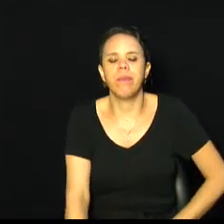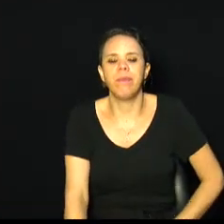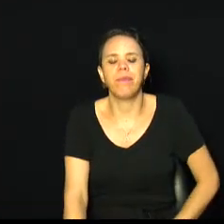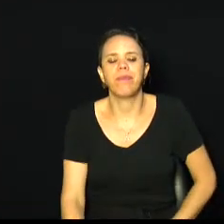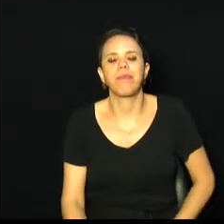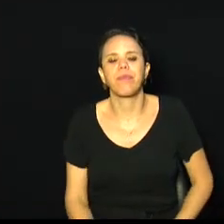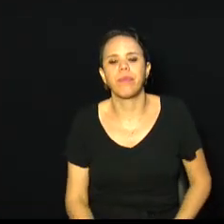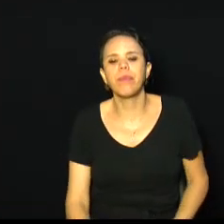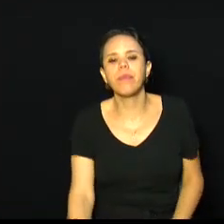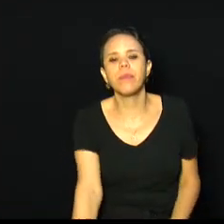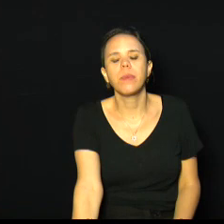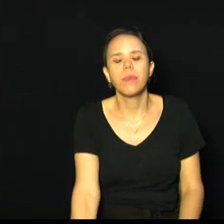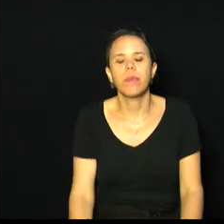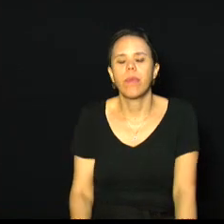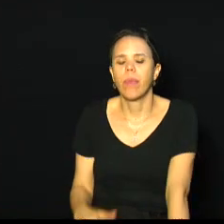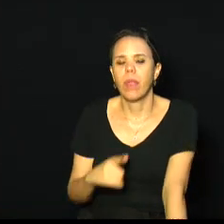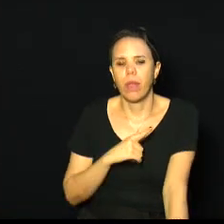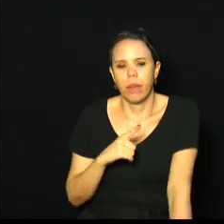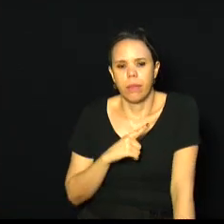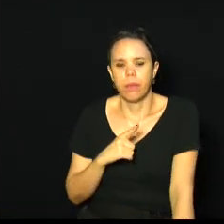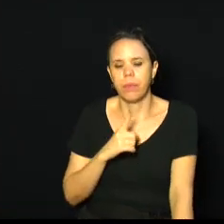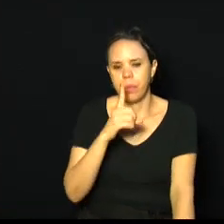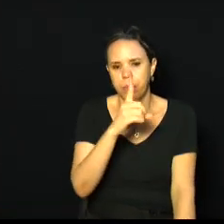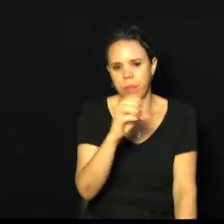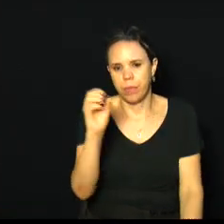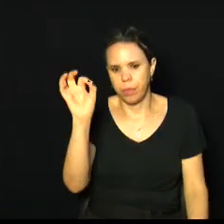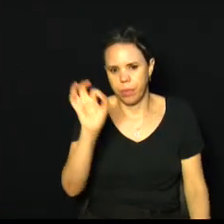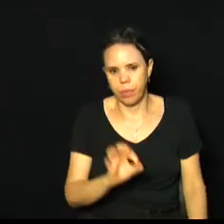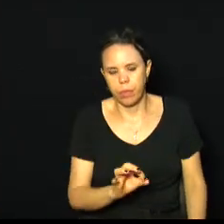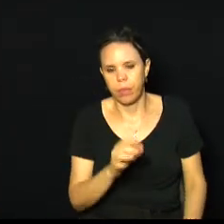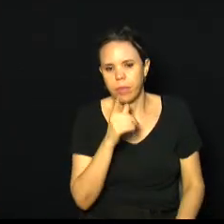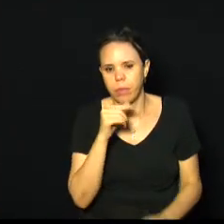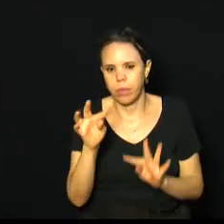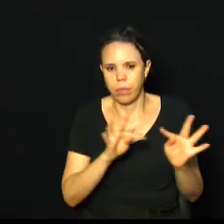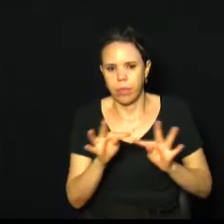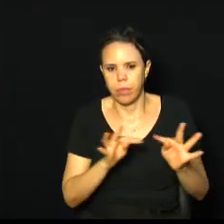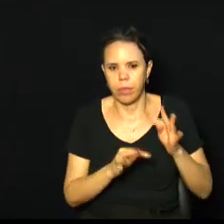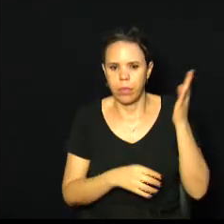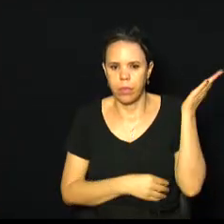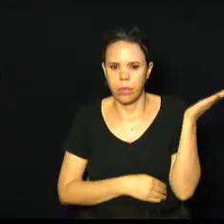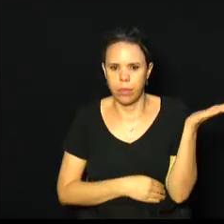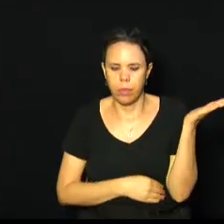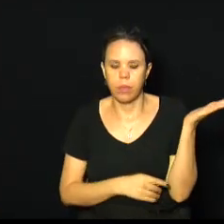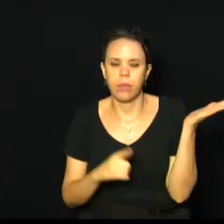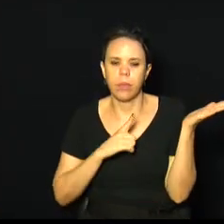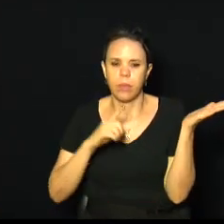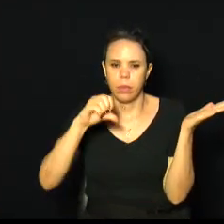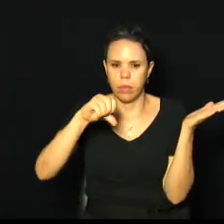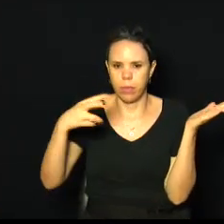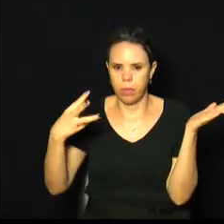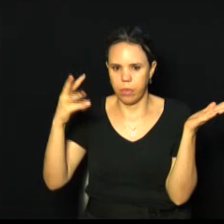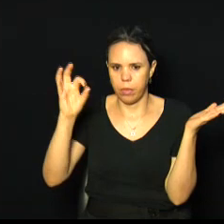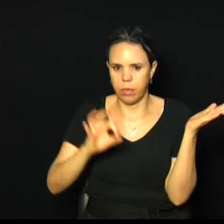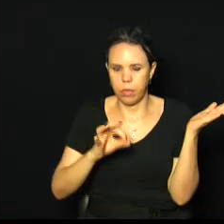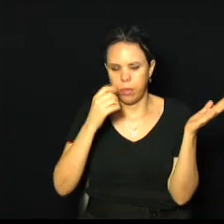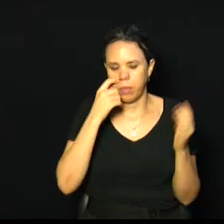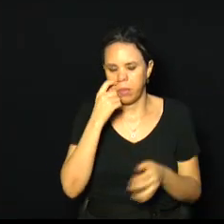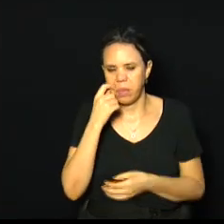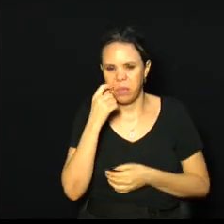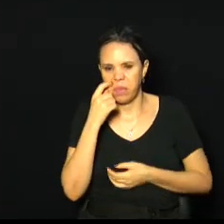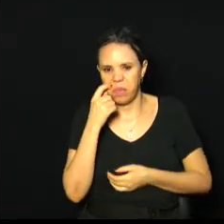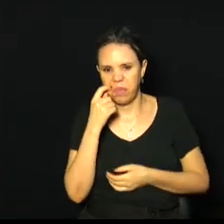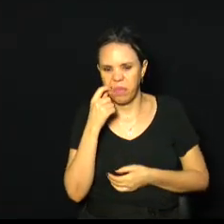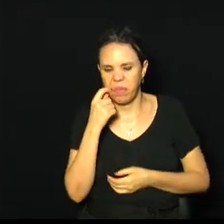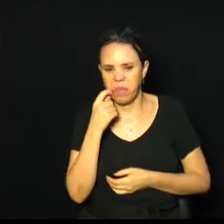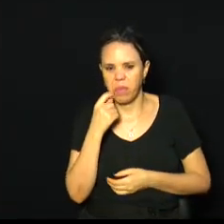temos uma relação de 100% da nossa água tratada e temos 93% do